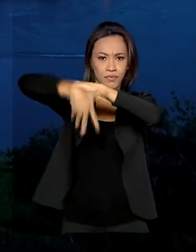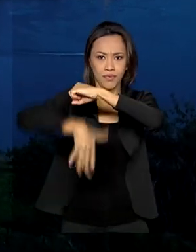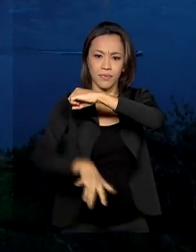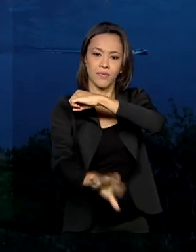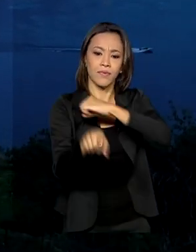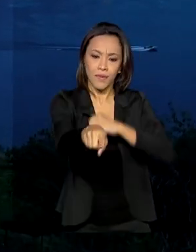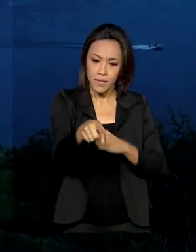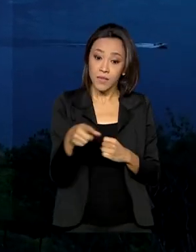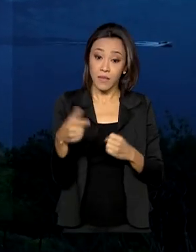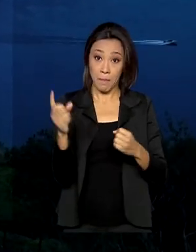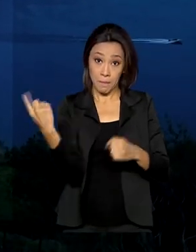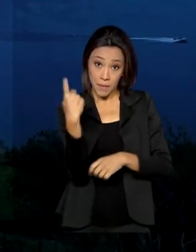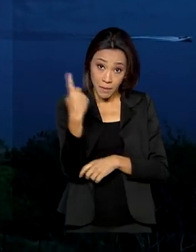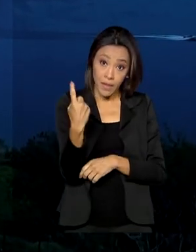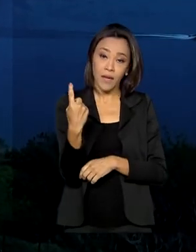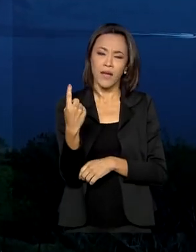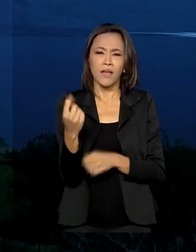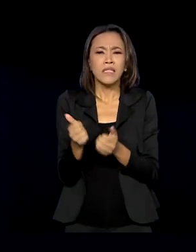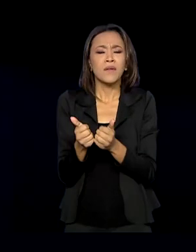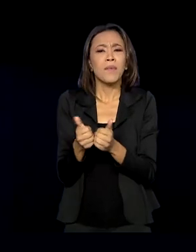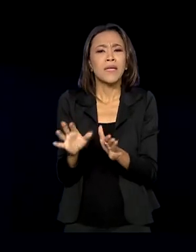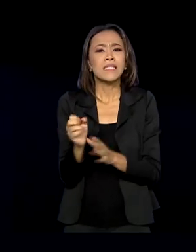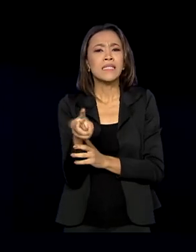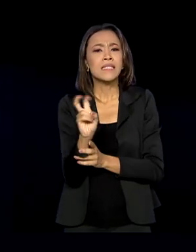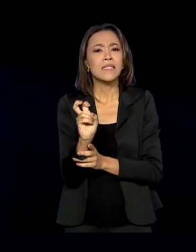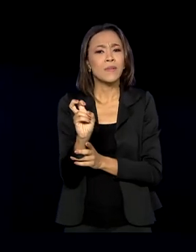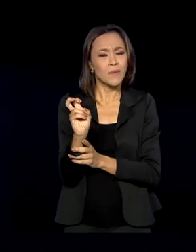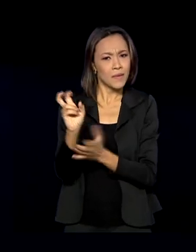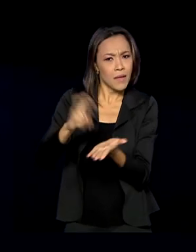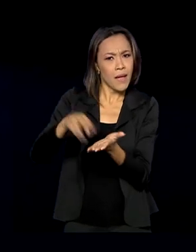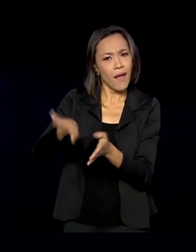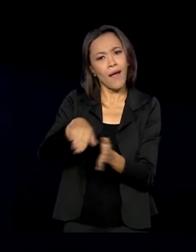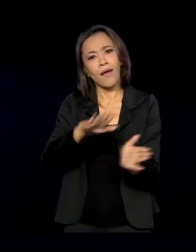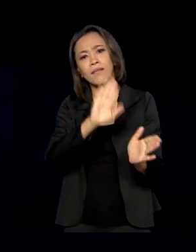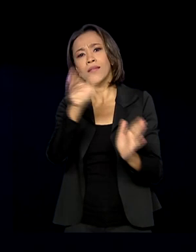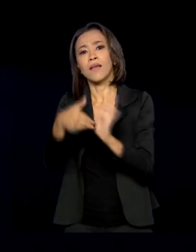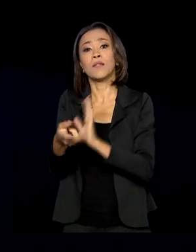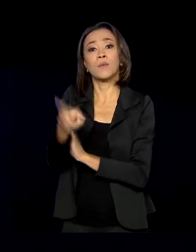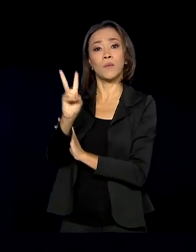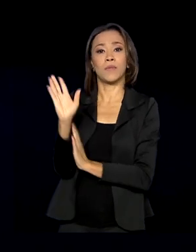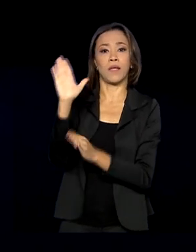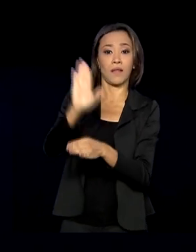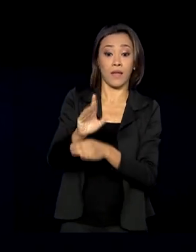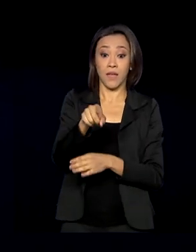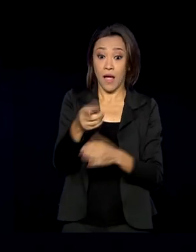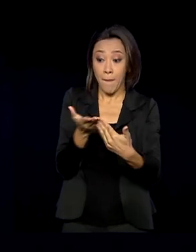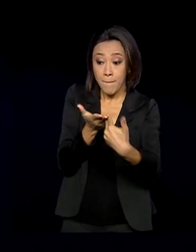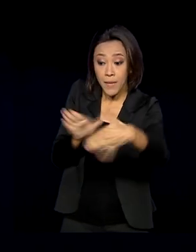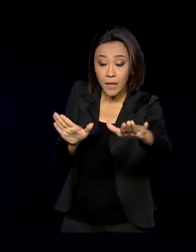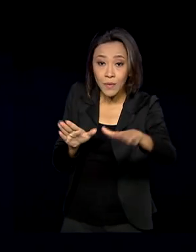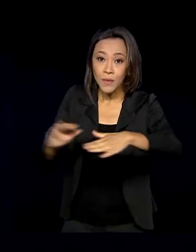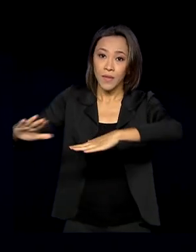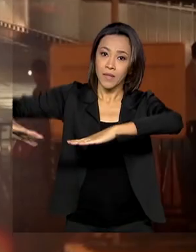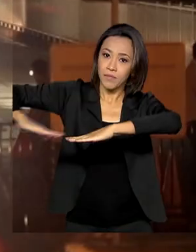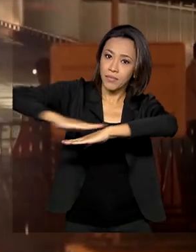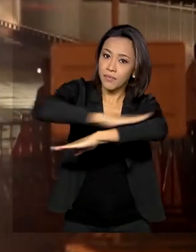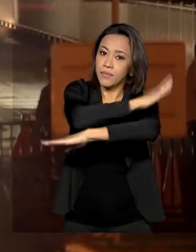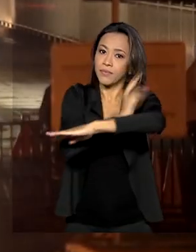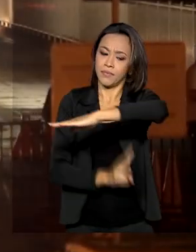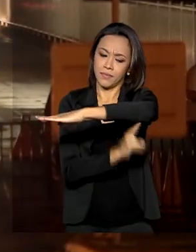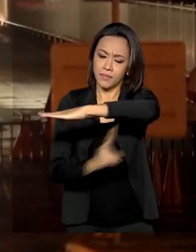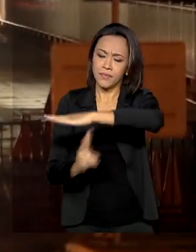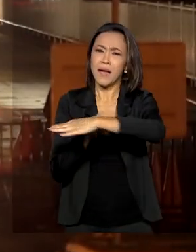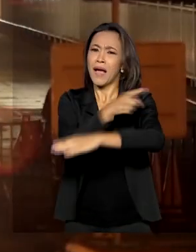a liberação ocorre das cinco da manhã até as duas da tarde. A reabertura da fronteira era uma das principais reivindicações da